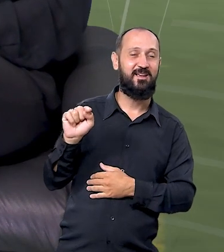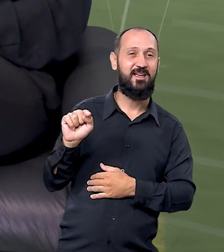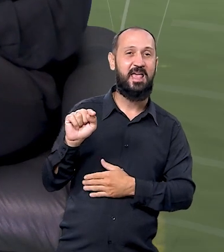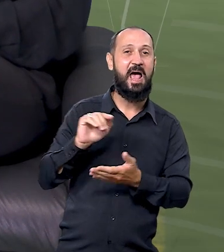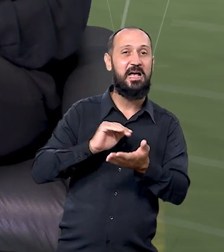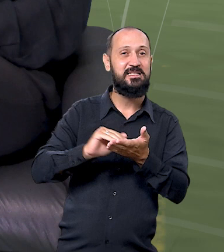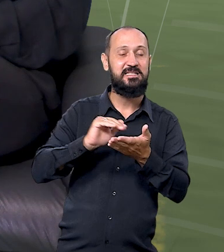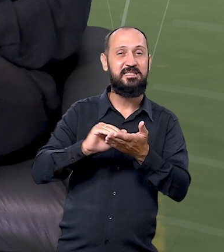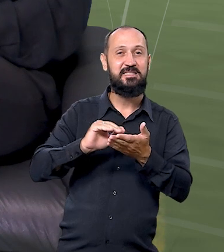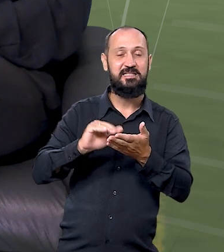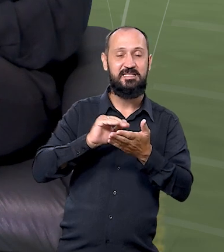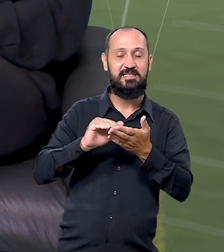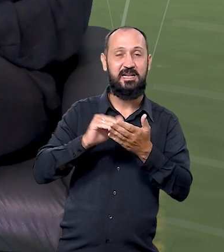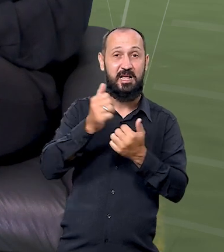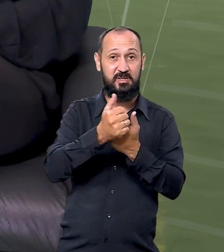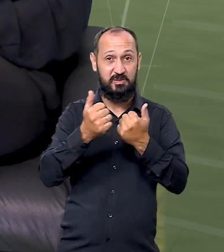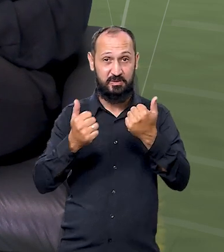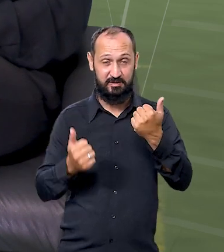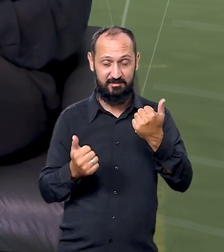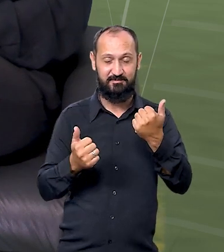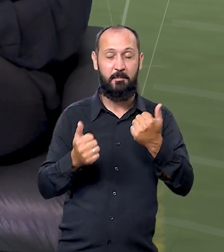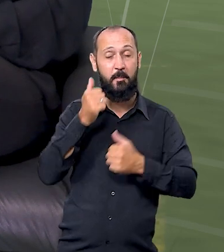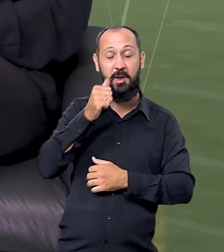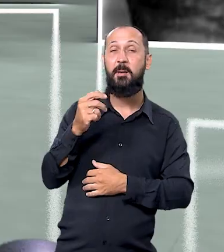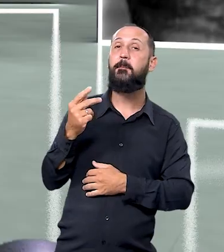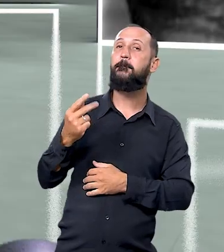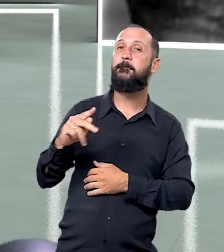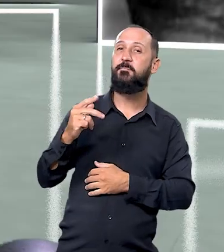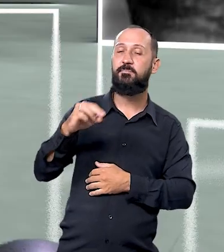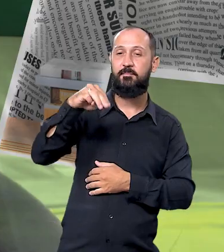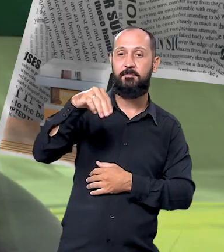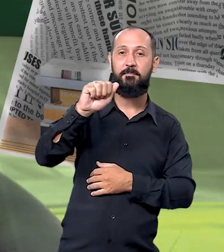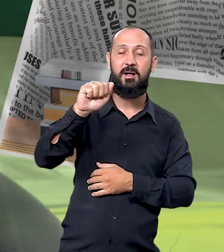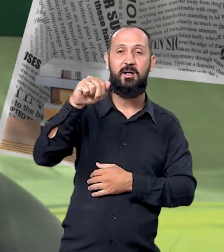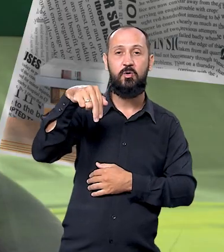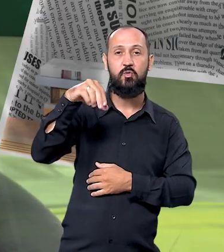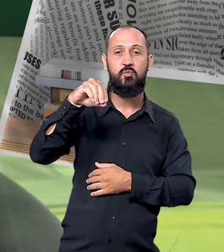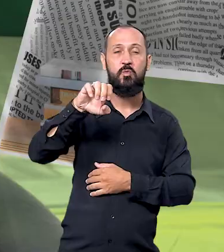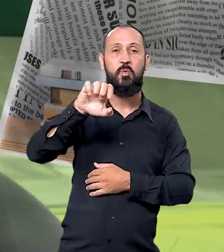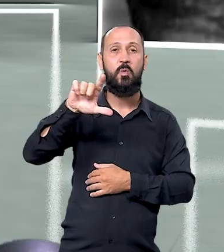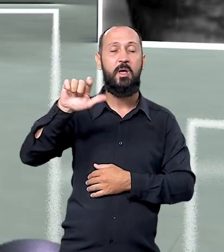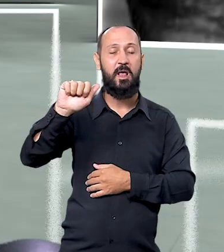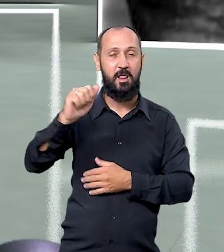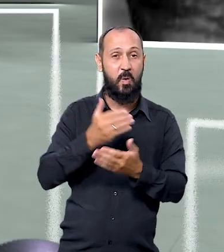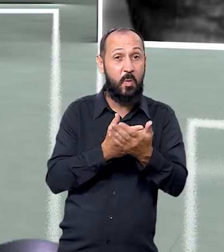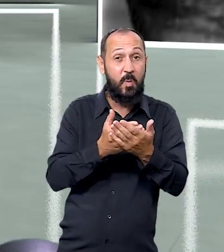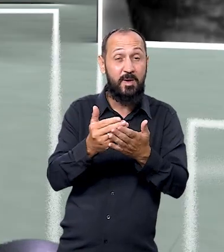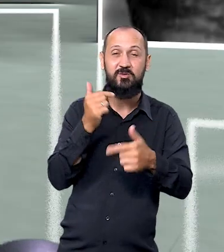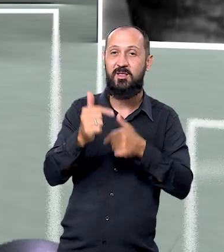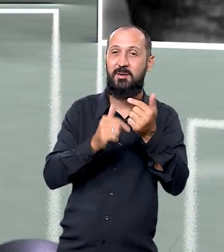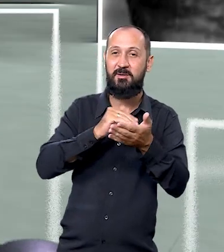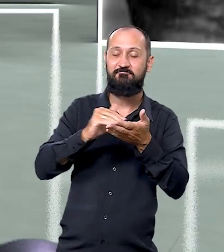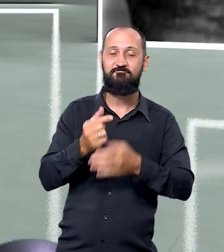convidada é a subsecretária de Estado de Políticas Públicas para Mulheres, Manuela Nicodemos, que assumiu a